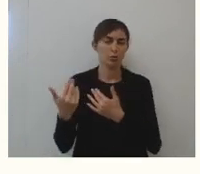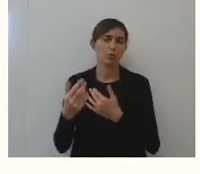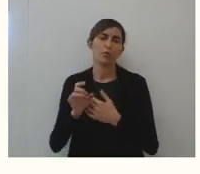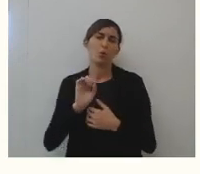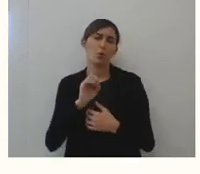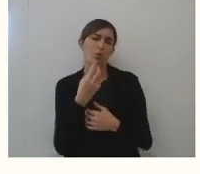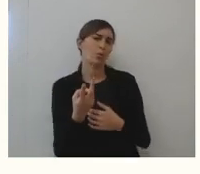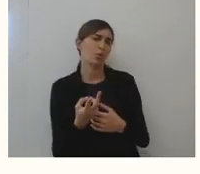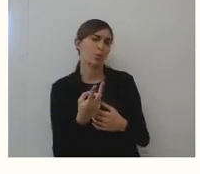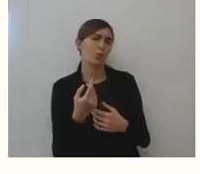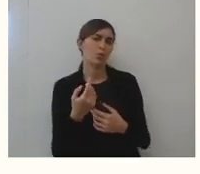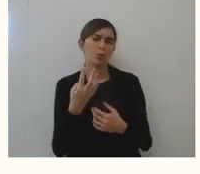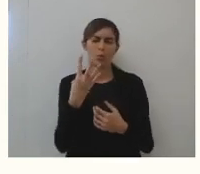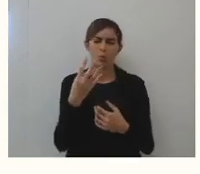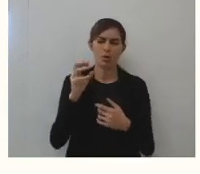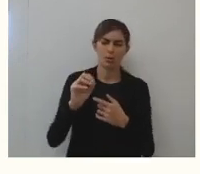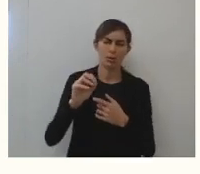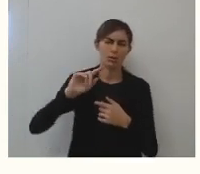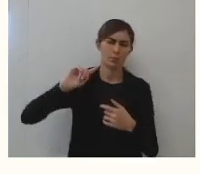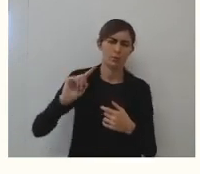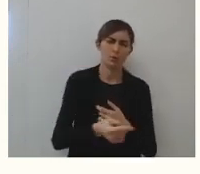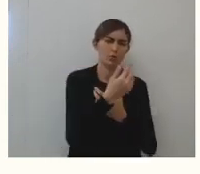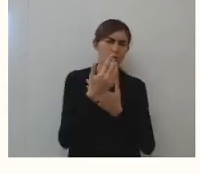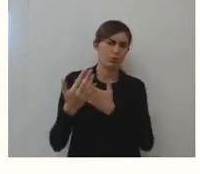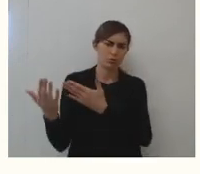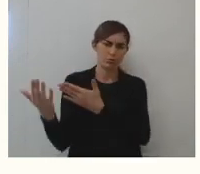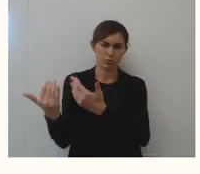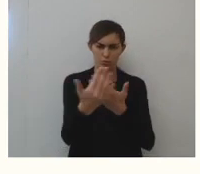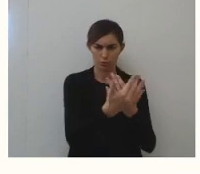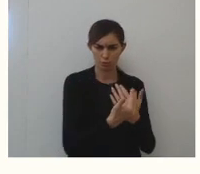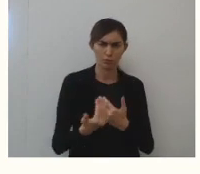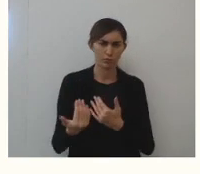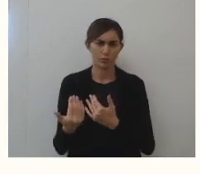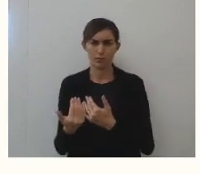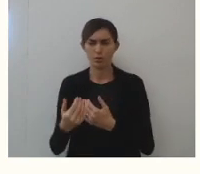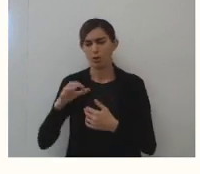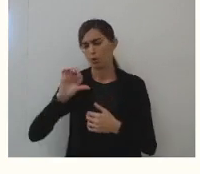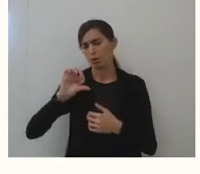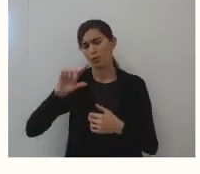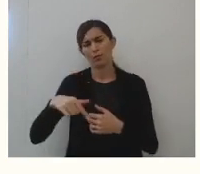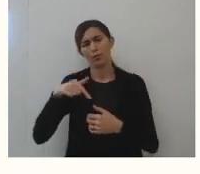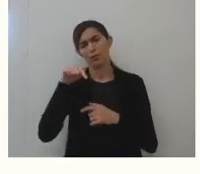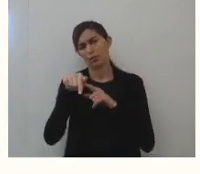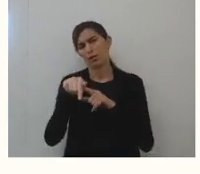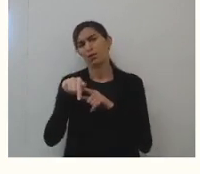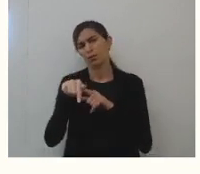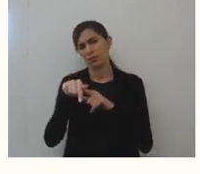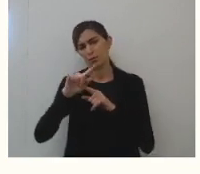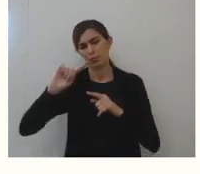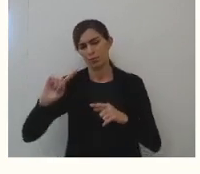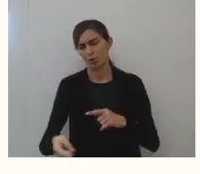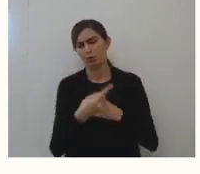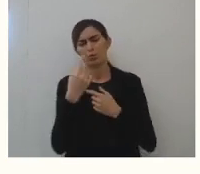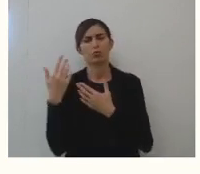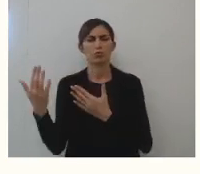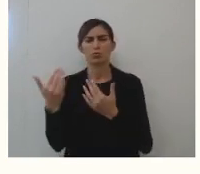seja, 40 milhões de jovens, certo? Para 9,7 milhões de jovens que não